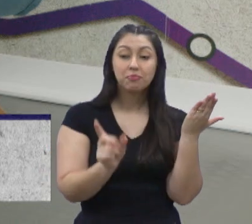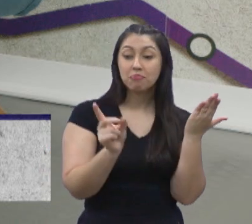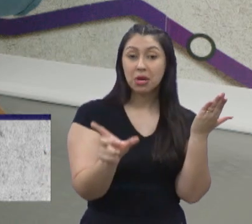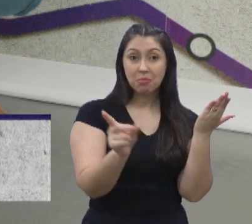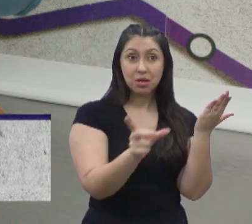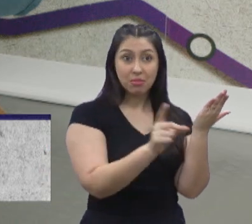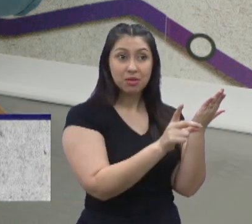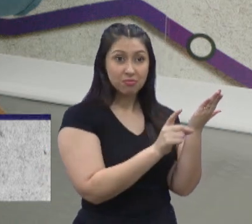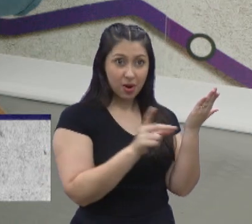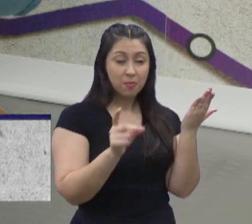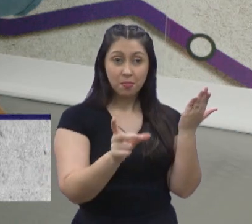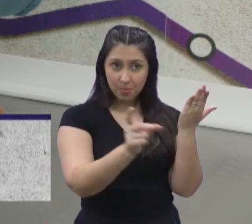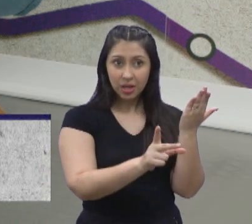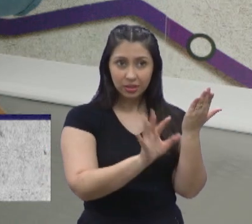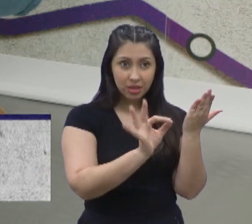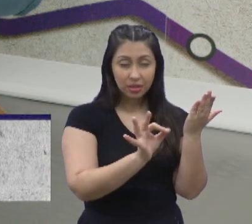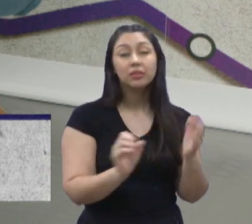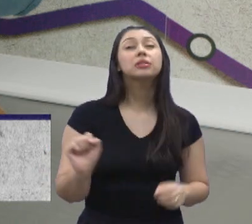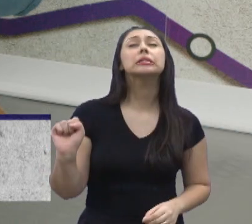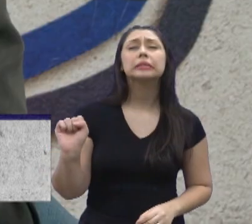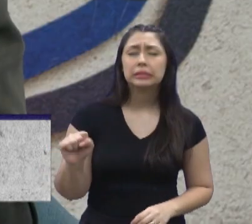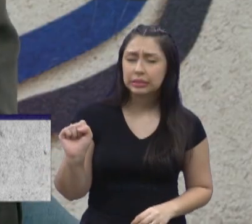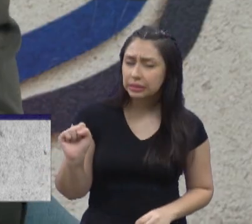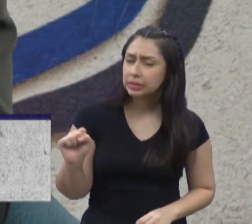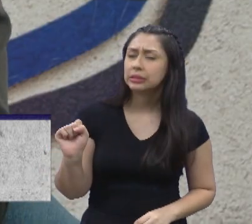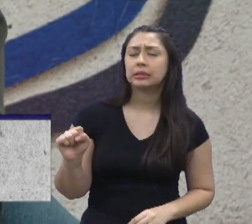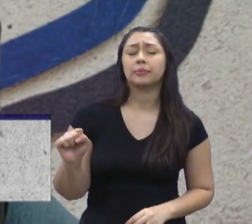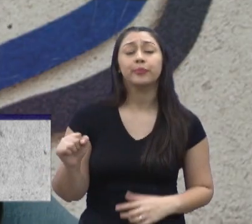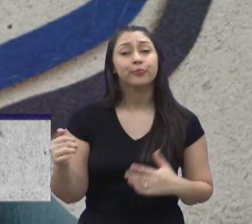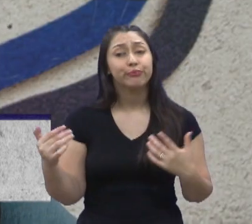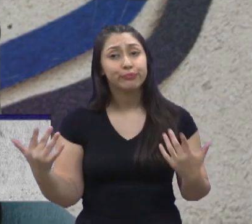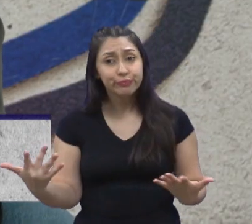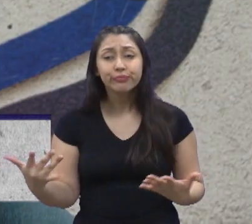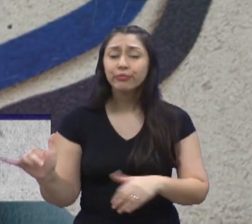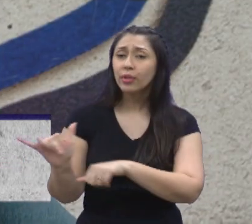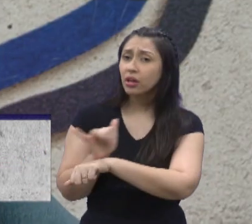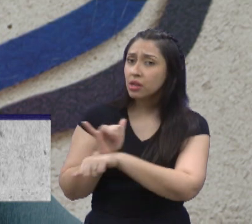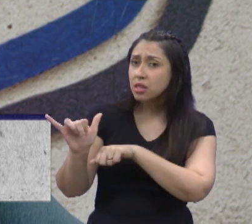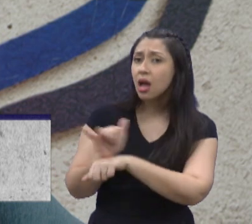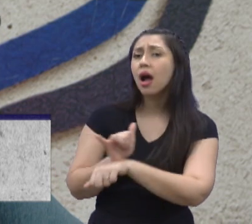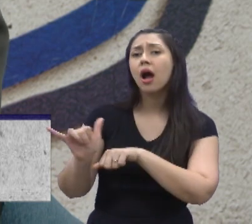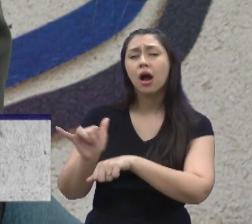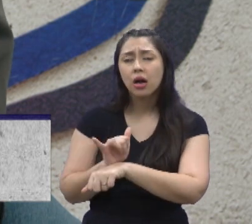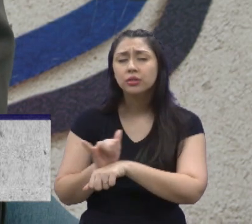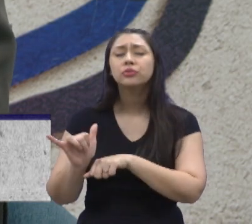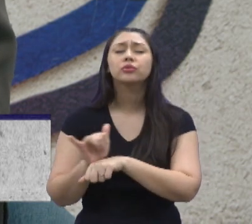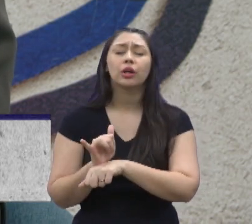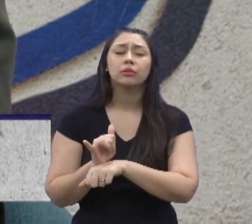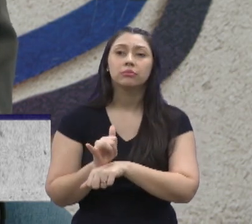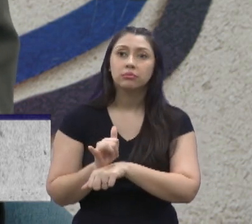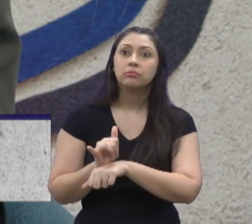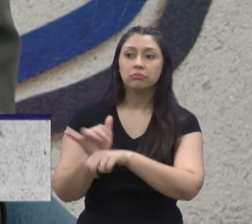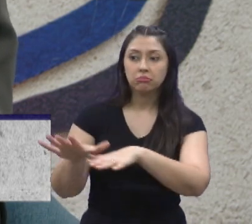cliente comprar por ali. Compra por ali, né? Então, há uma estratégia aí dessa rede de